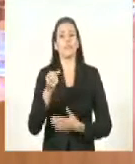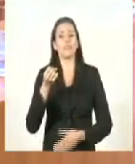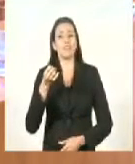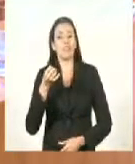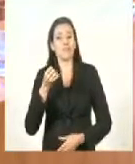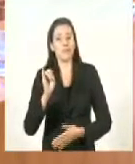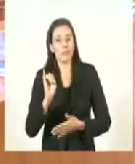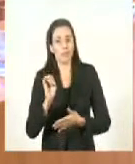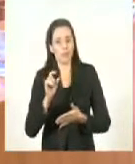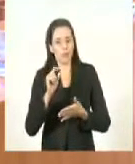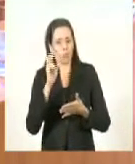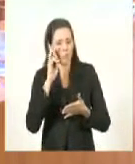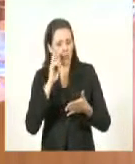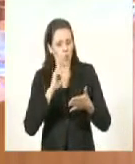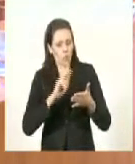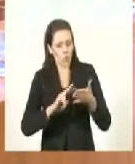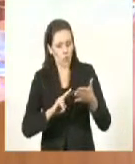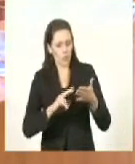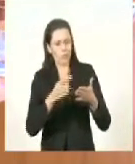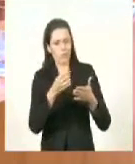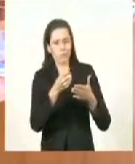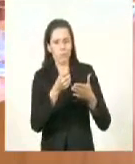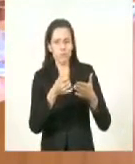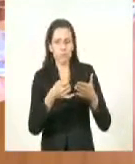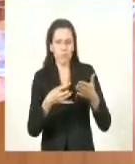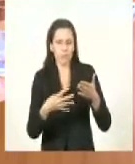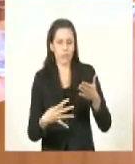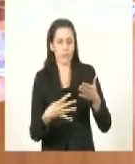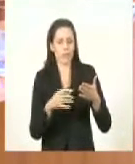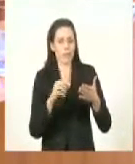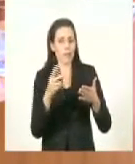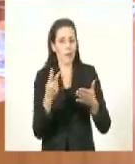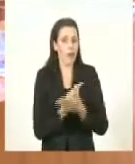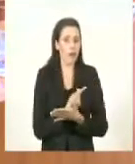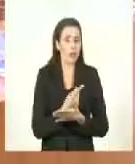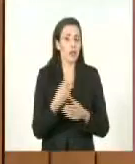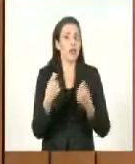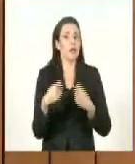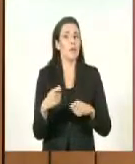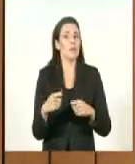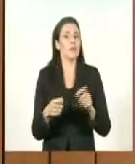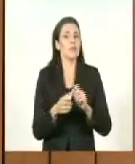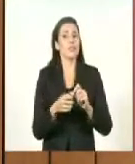né, as supostas irregularidades. Assim foi feito.